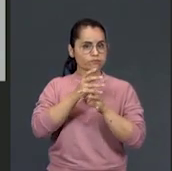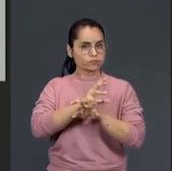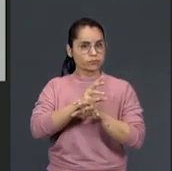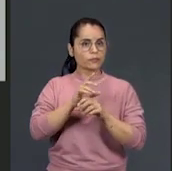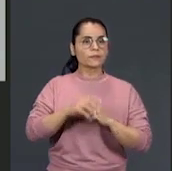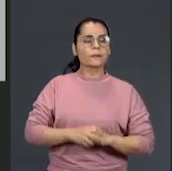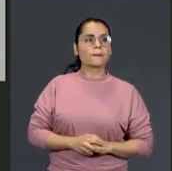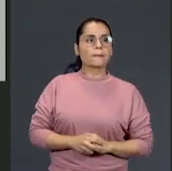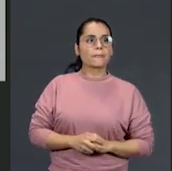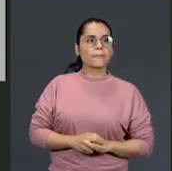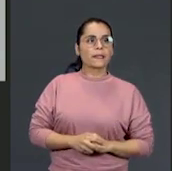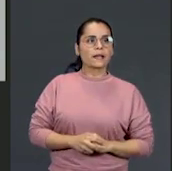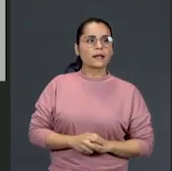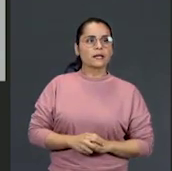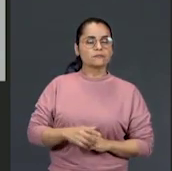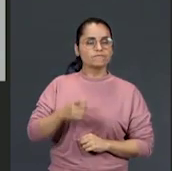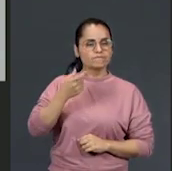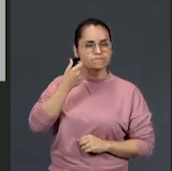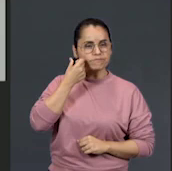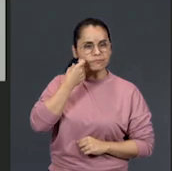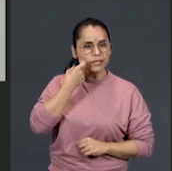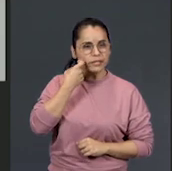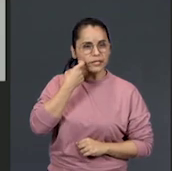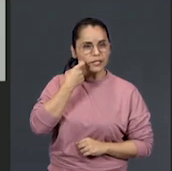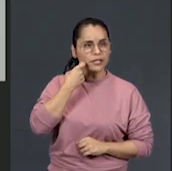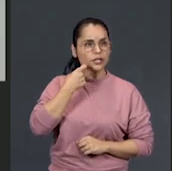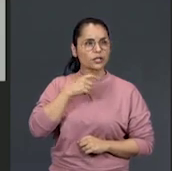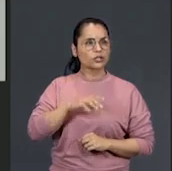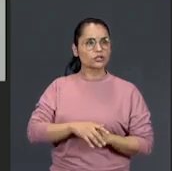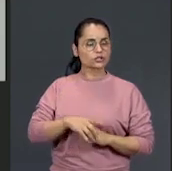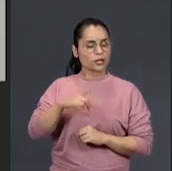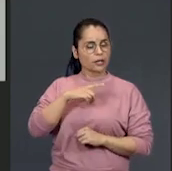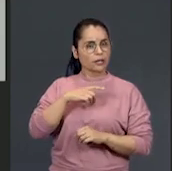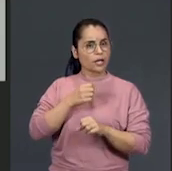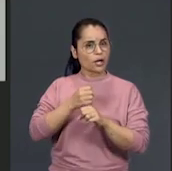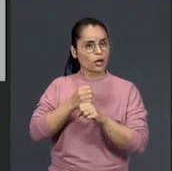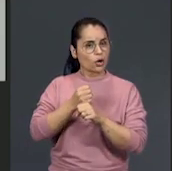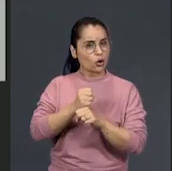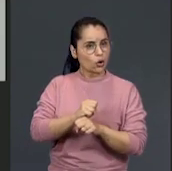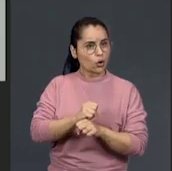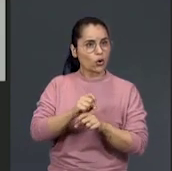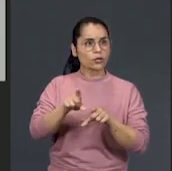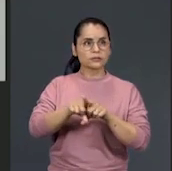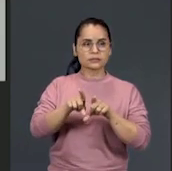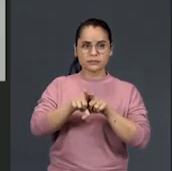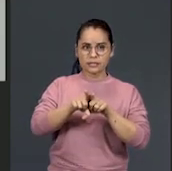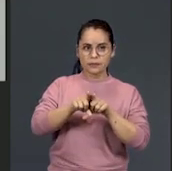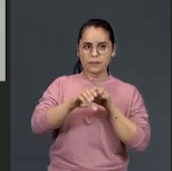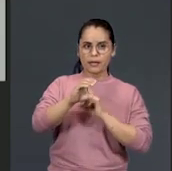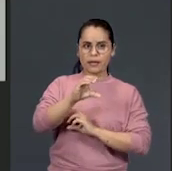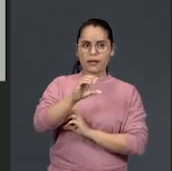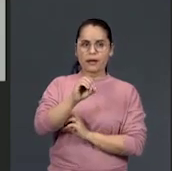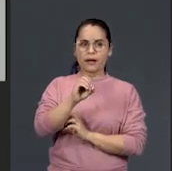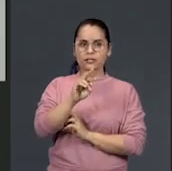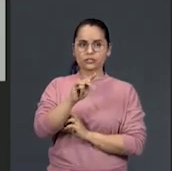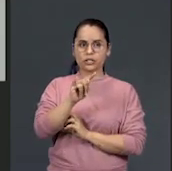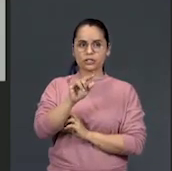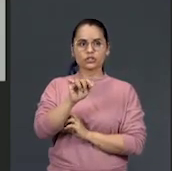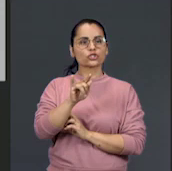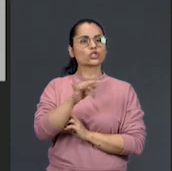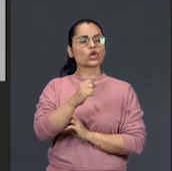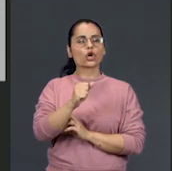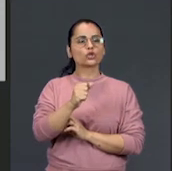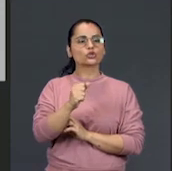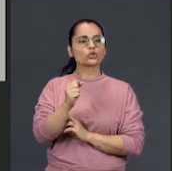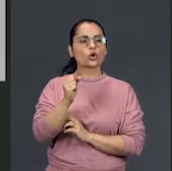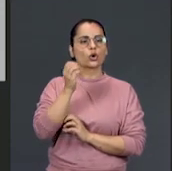vocês. Olha aqui, os peixes, ó, os peixes ósseos, os peixes cartilaginosos, como o